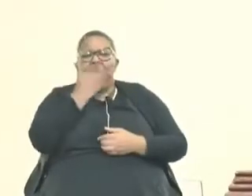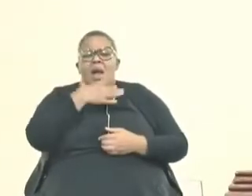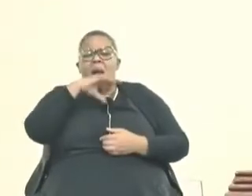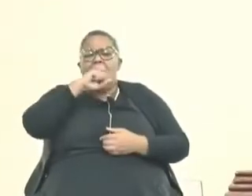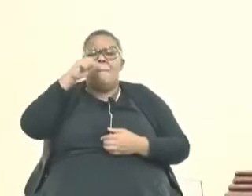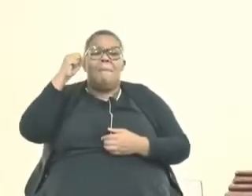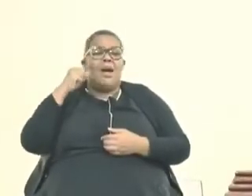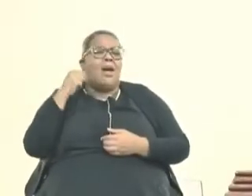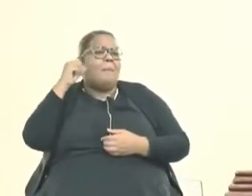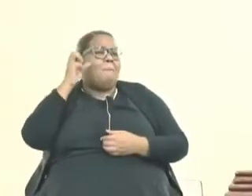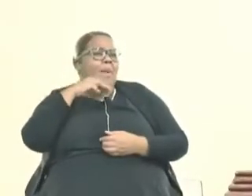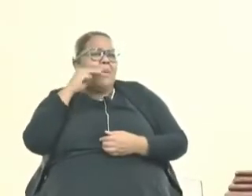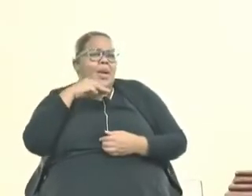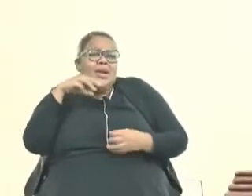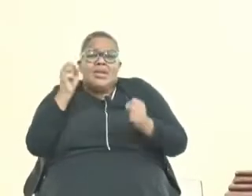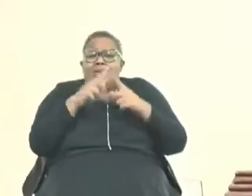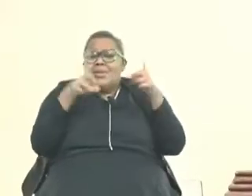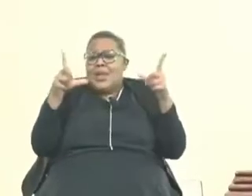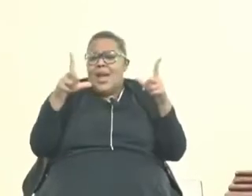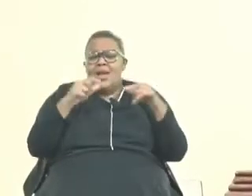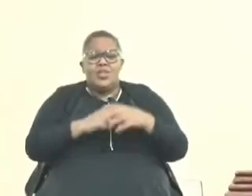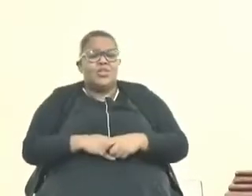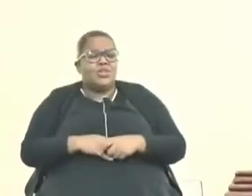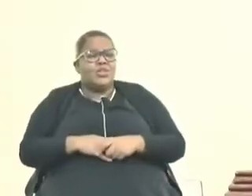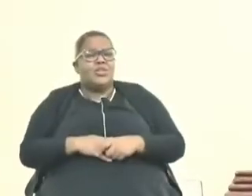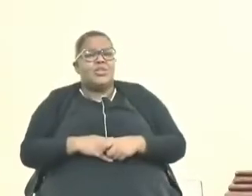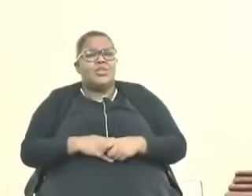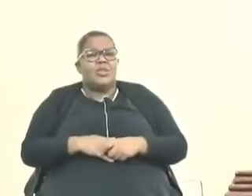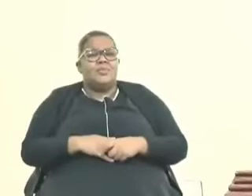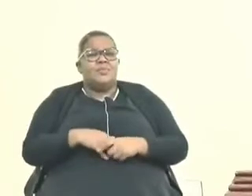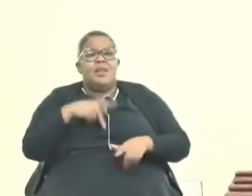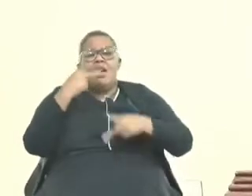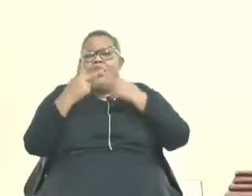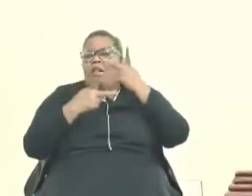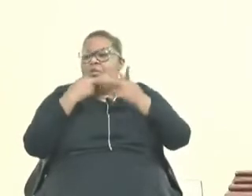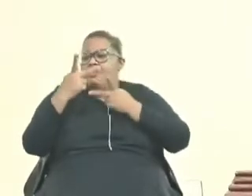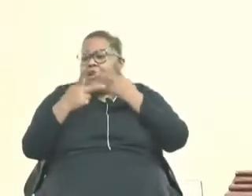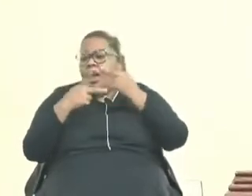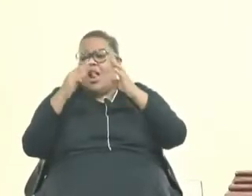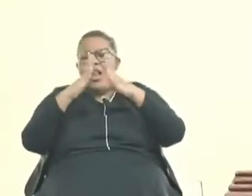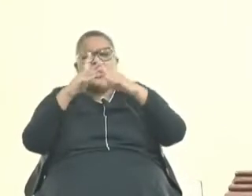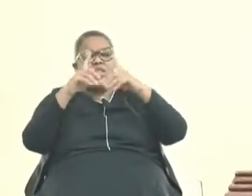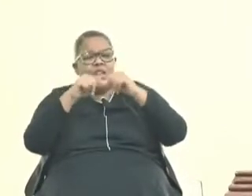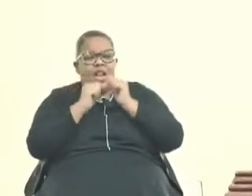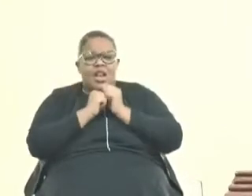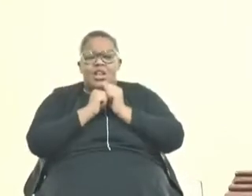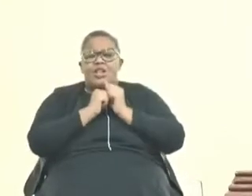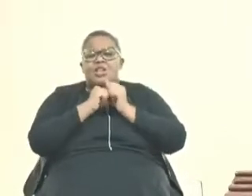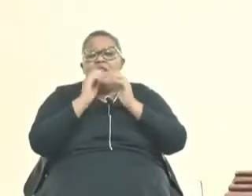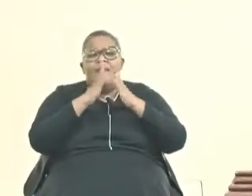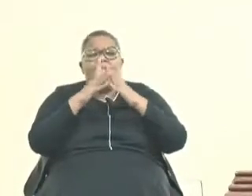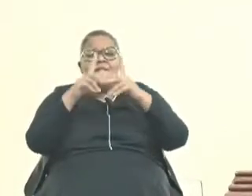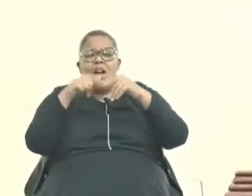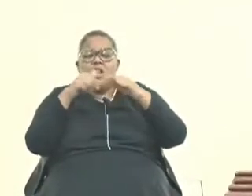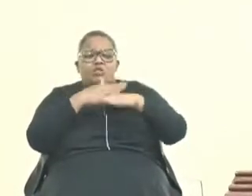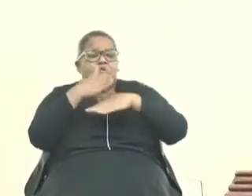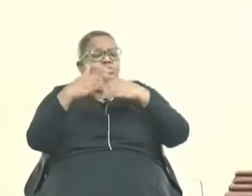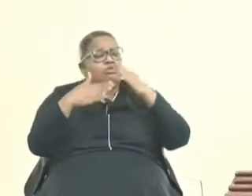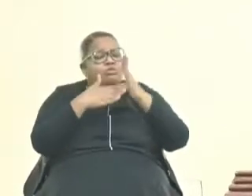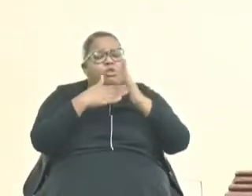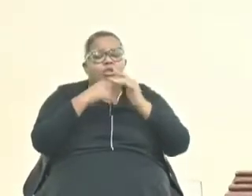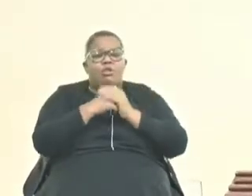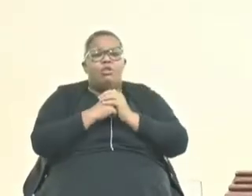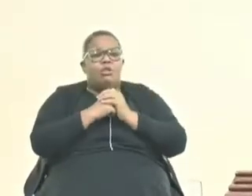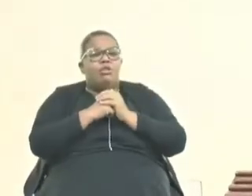eles mas isso fala demais isso fala de igreja isso fala de grupos eclesiásticos fala de Ministérios para de